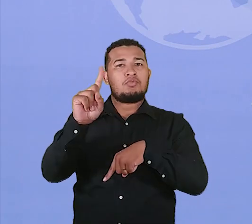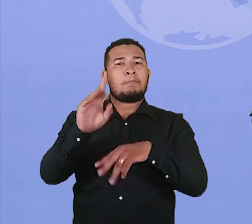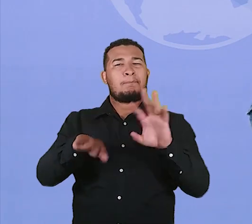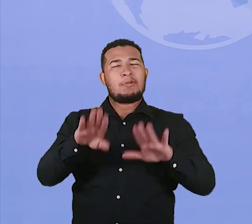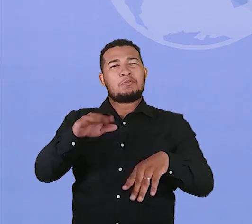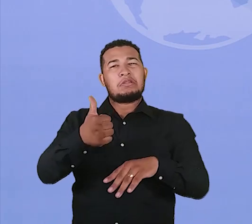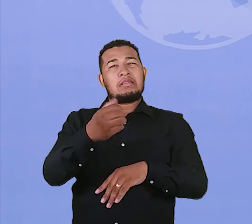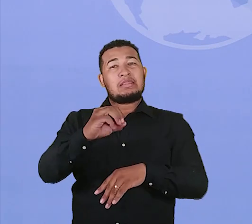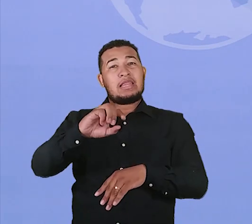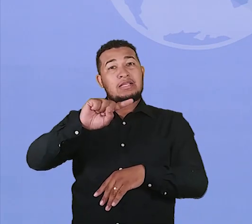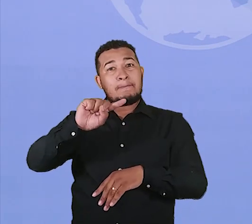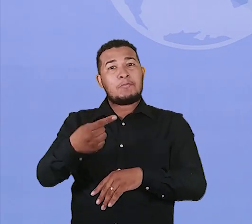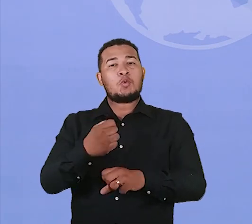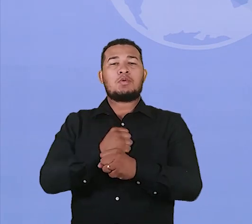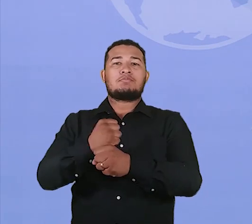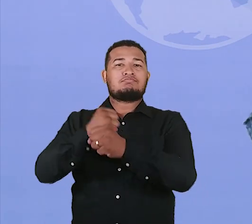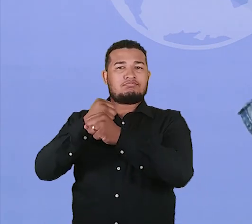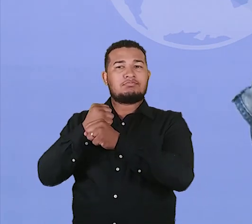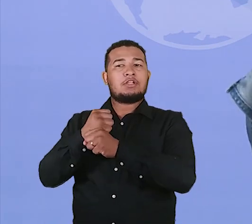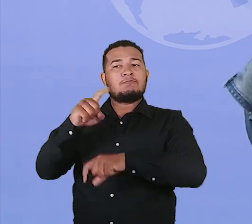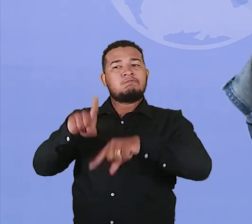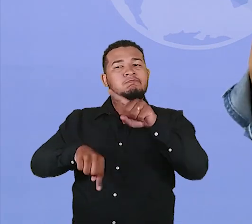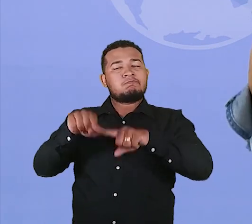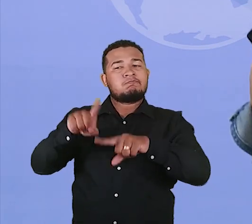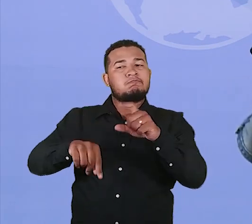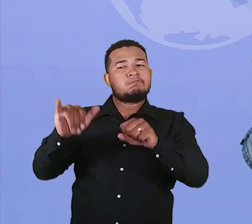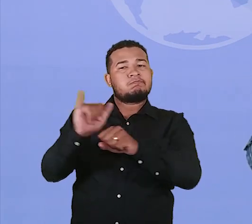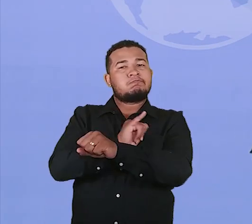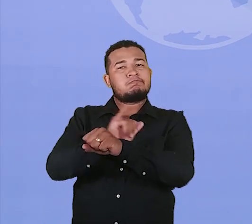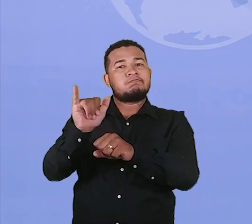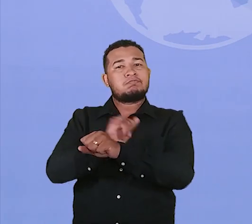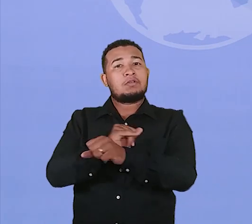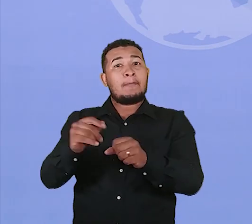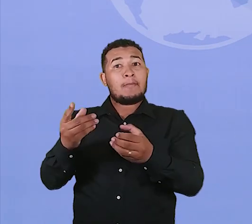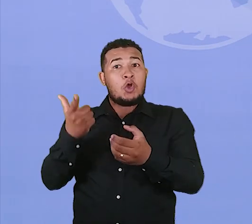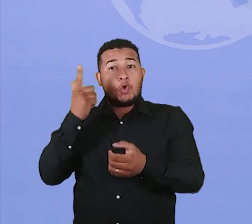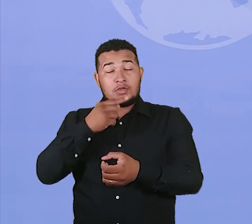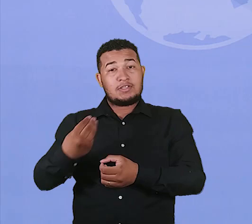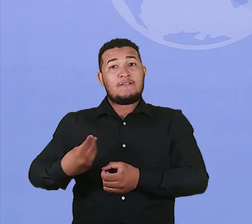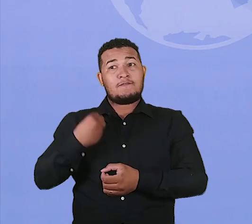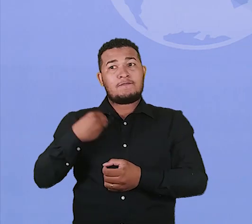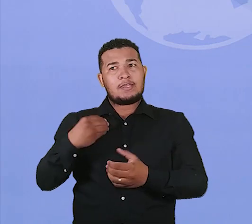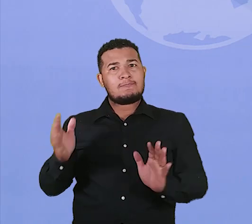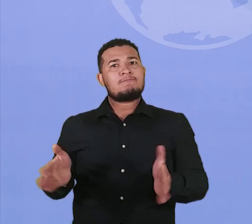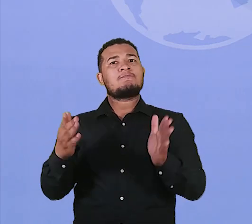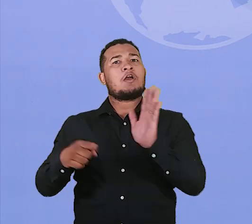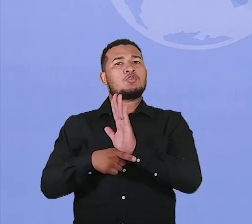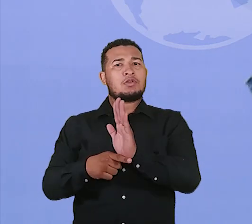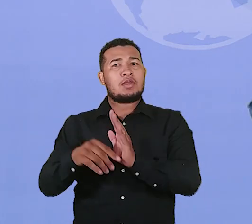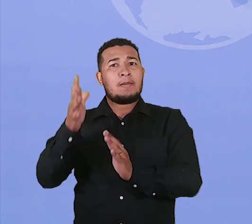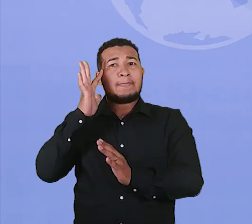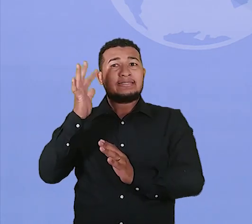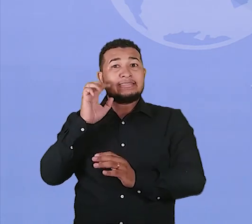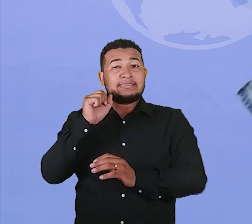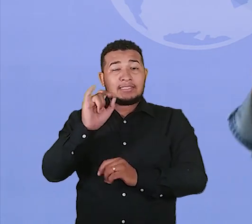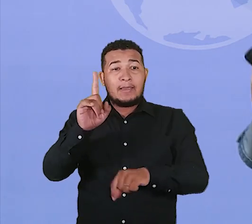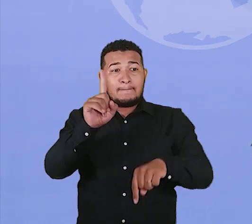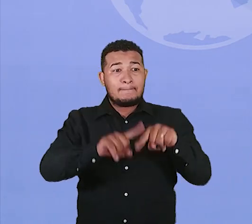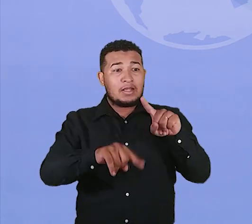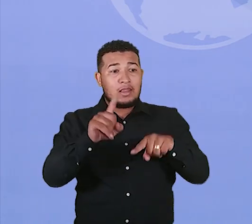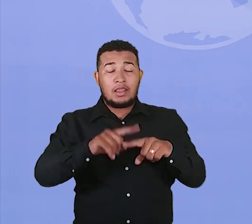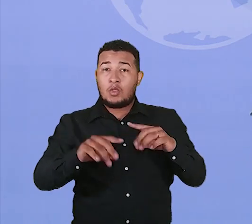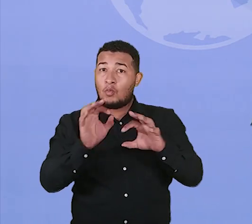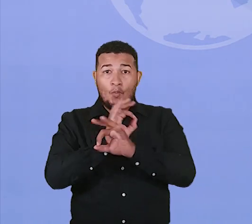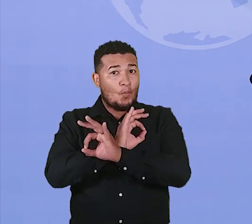para gente fazer essa e ferramentas para facilitar a nossa vida porque imagina você juntasse